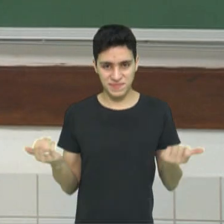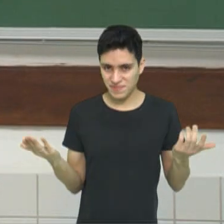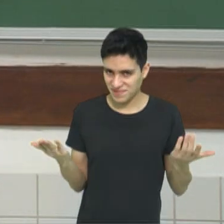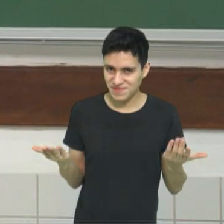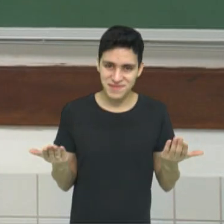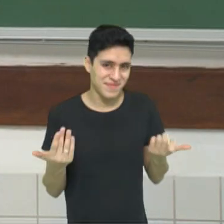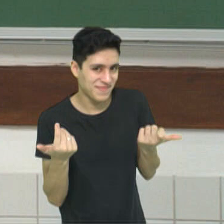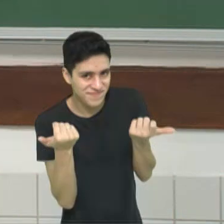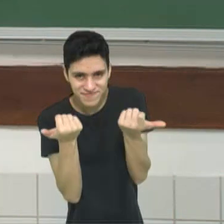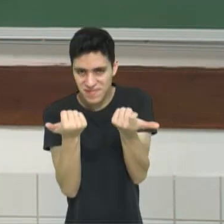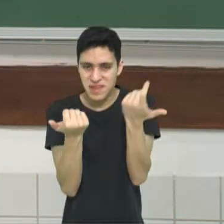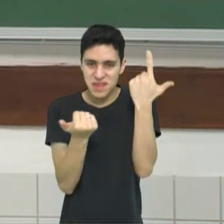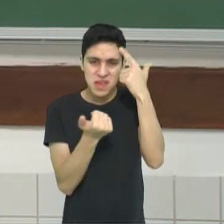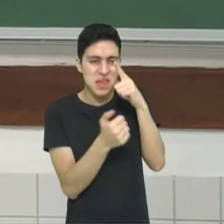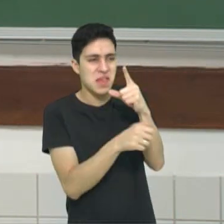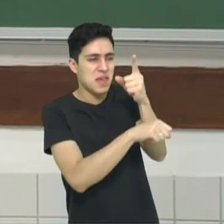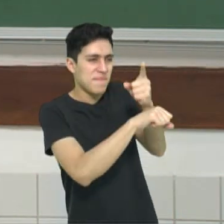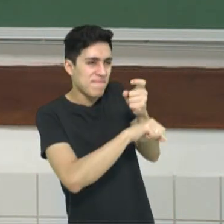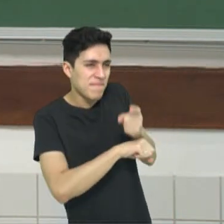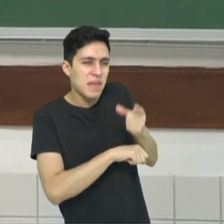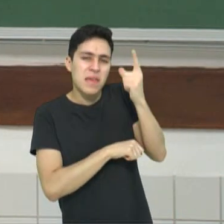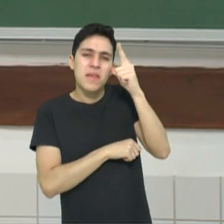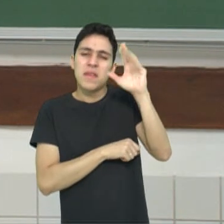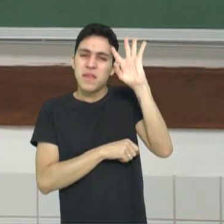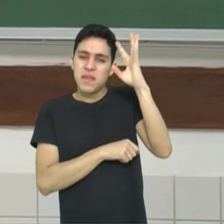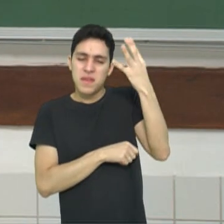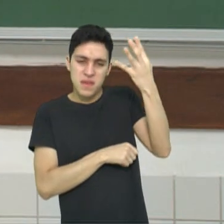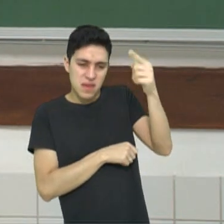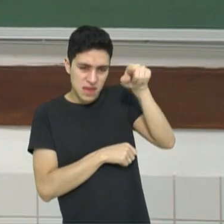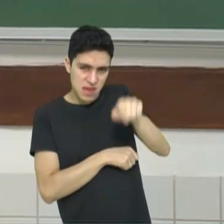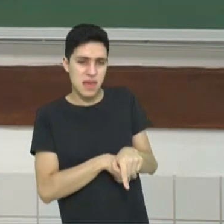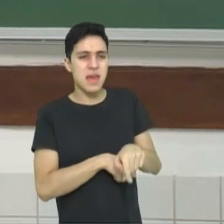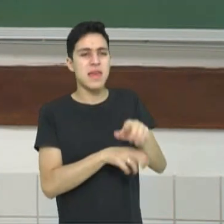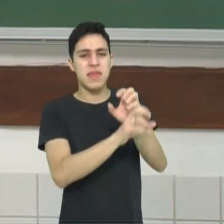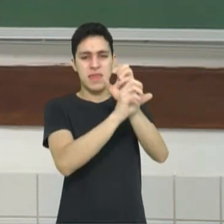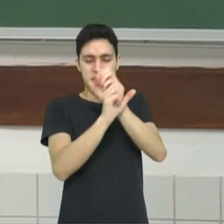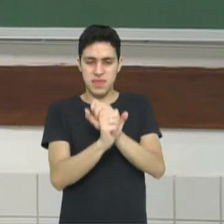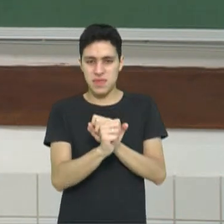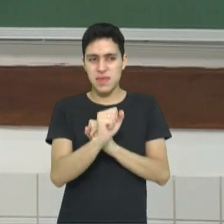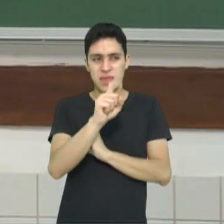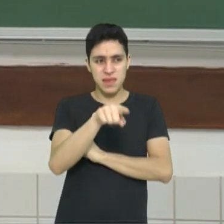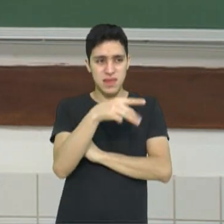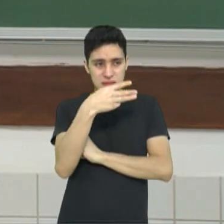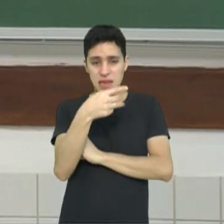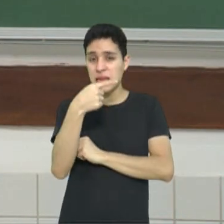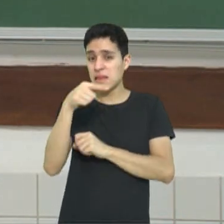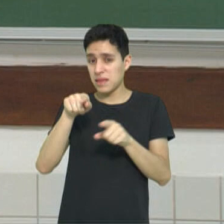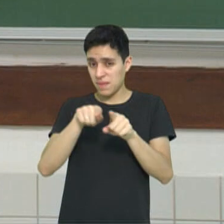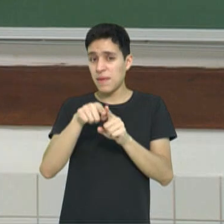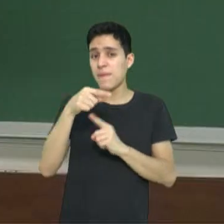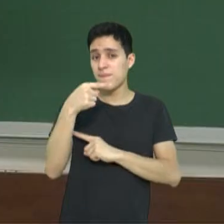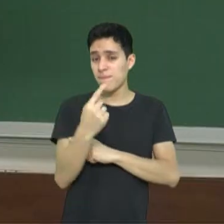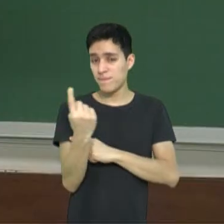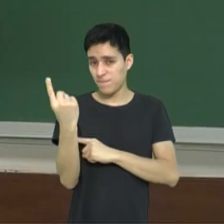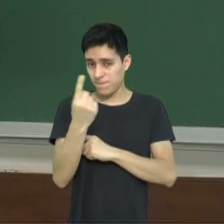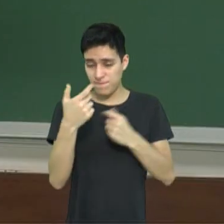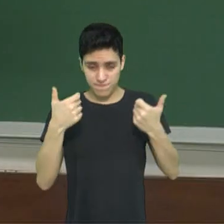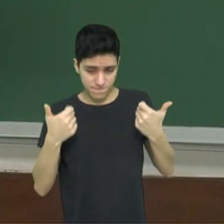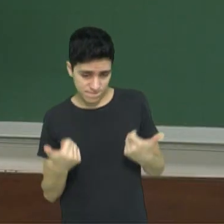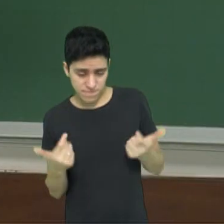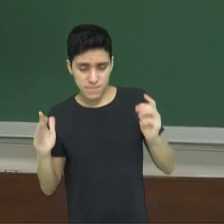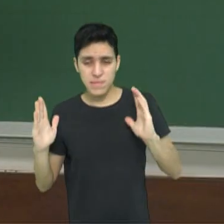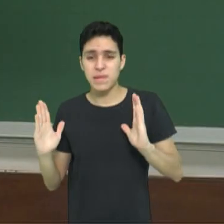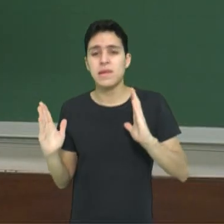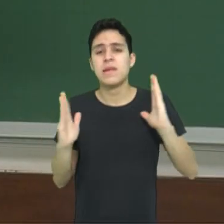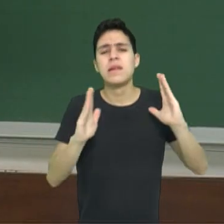Muito bem, conseguimos determinar a solução desse sistema, que é 3 e menos 1, ok? Mas, olha aqui, ó,